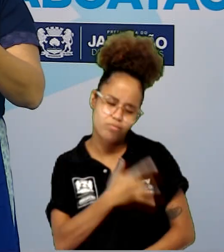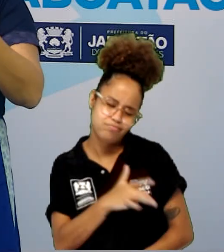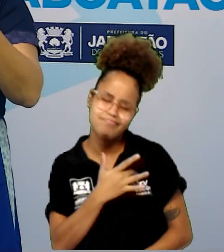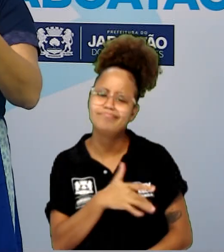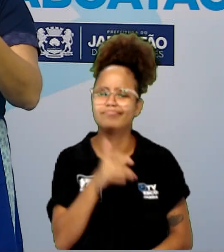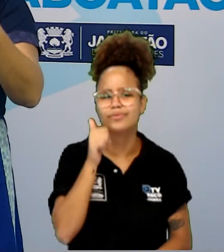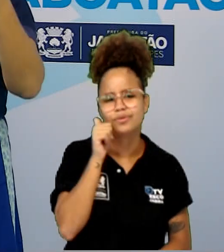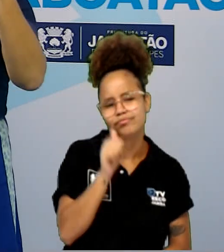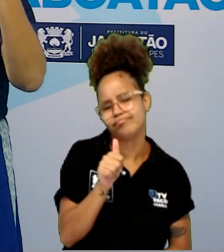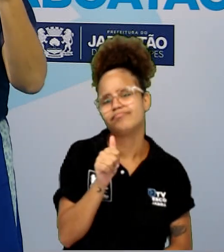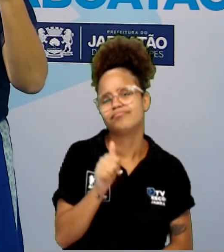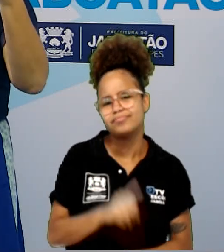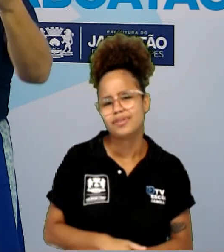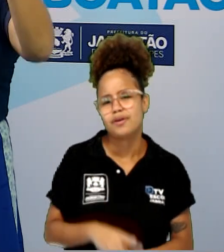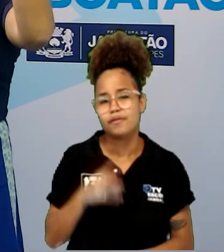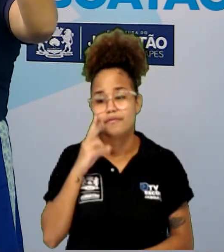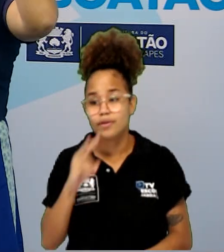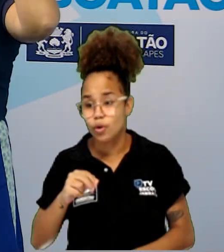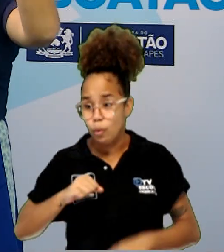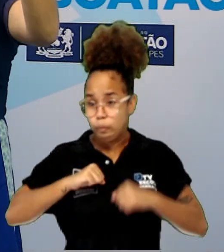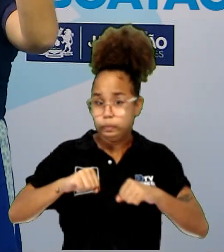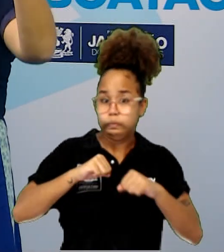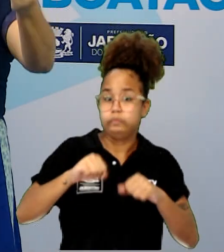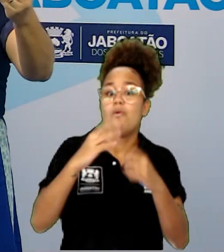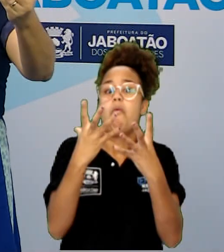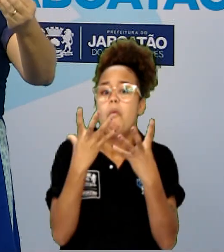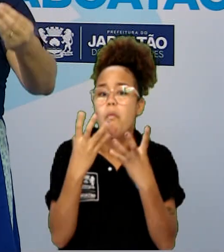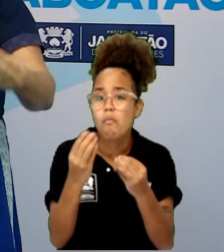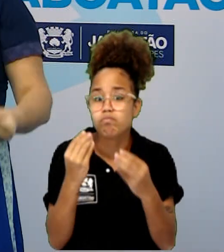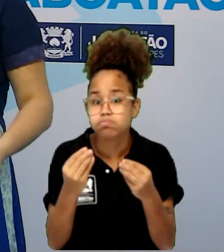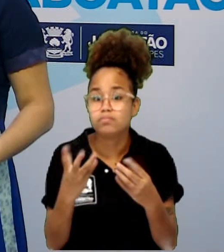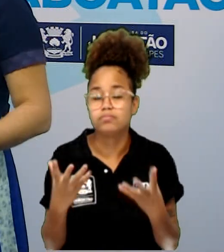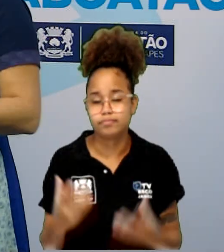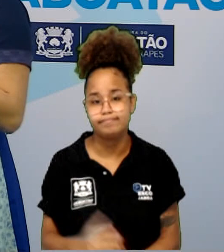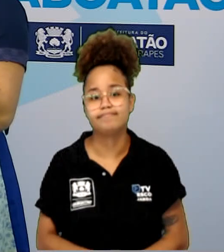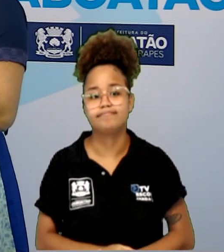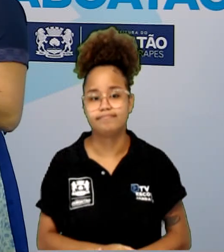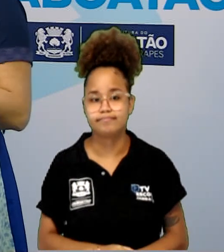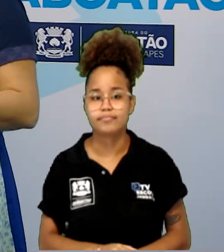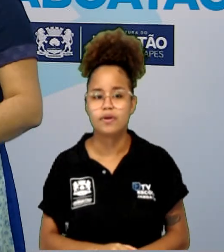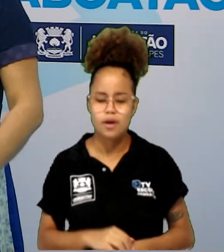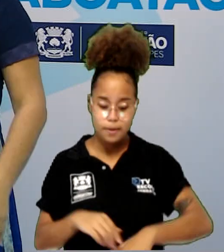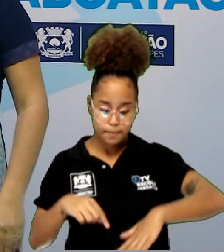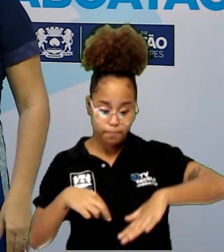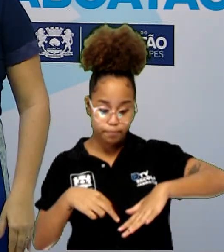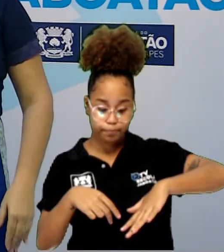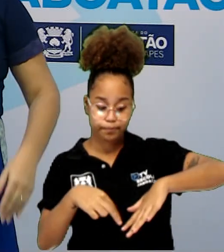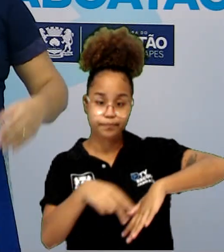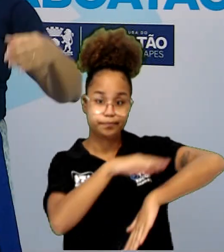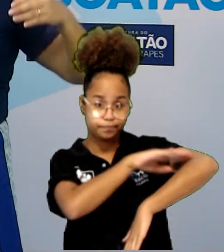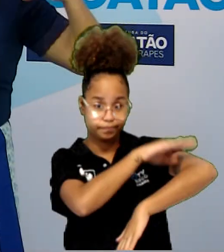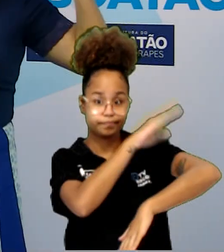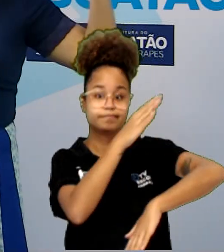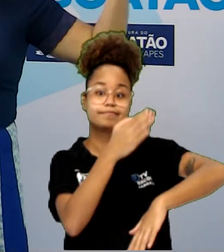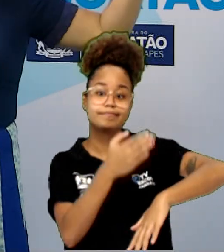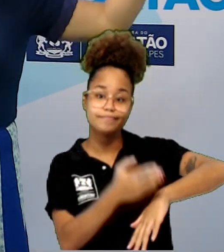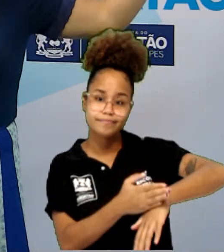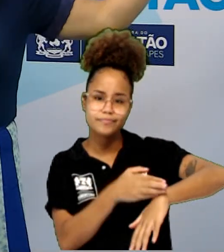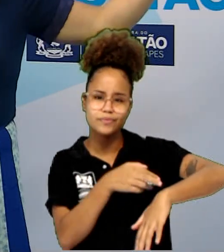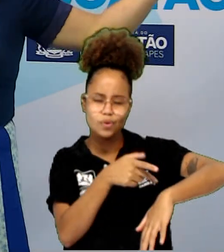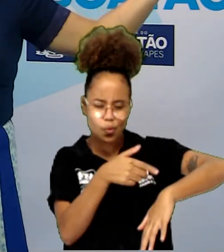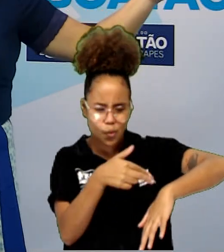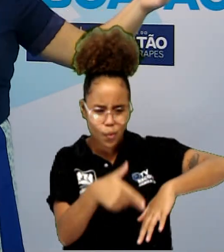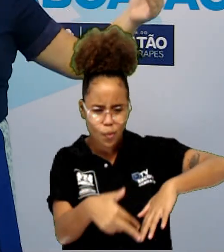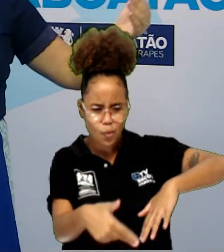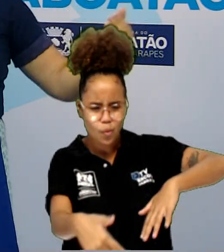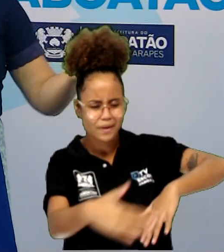coitada, viu que era uma corrida maluca, cada vez mais veloz. E no pé da montanha, enquanto descia toda